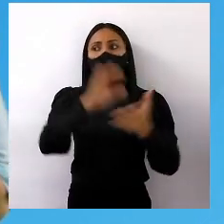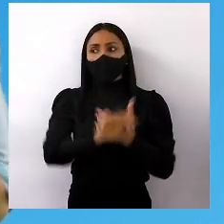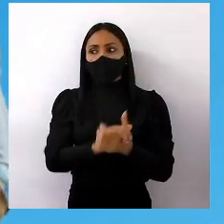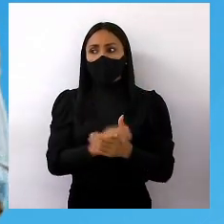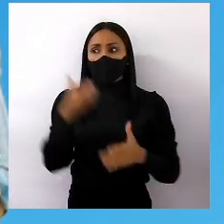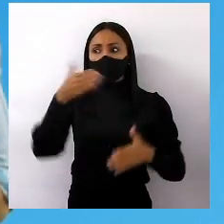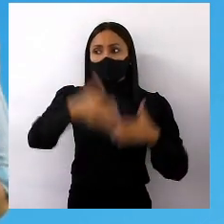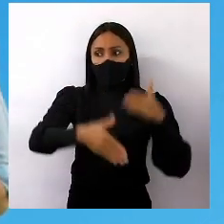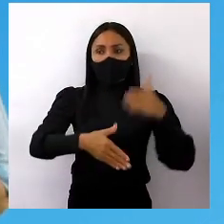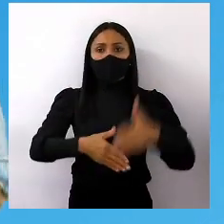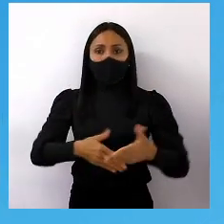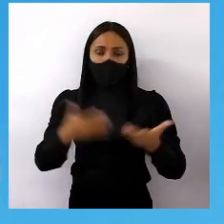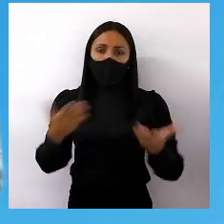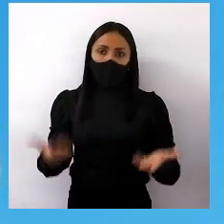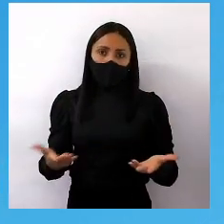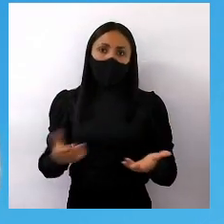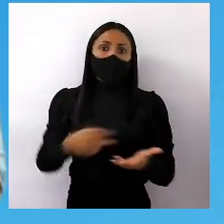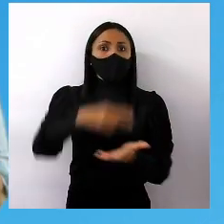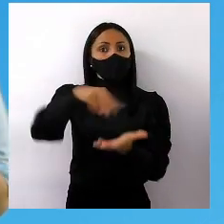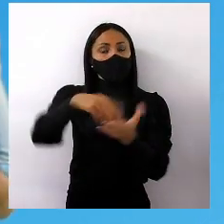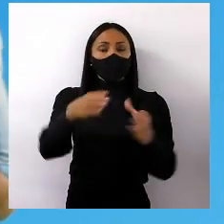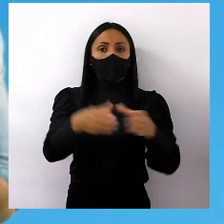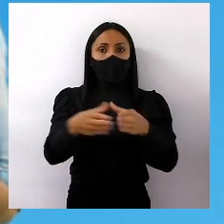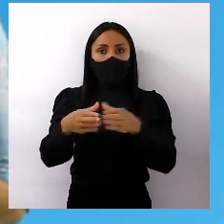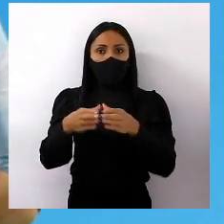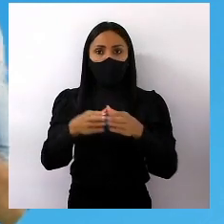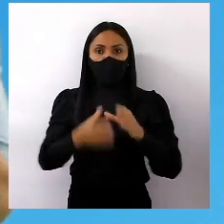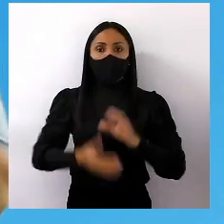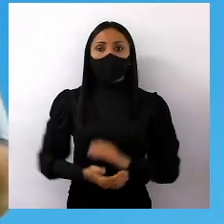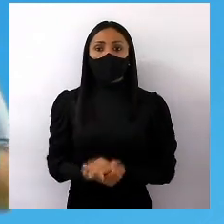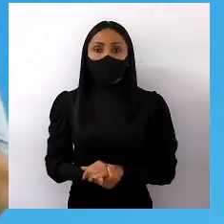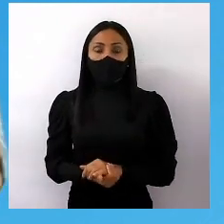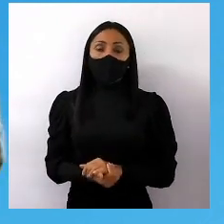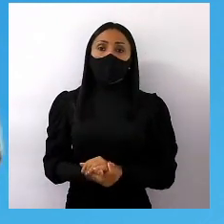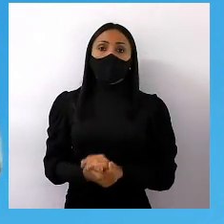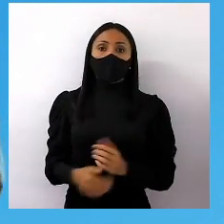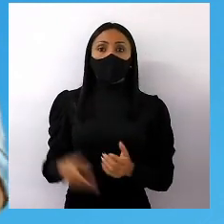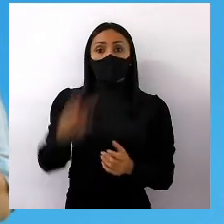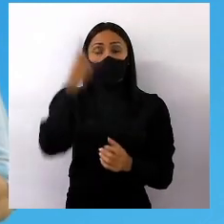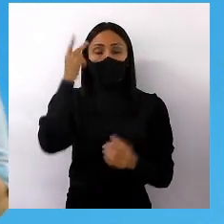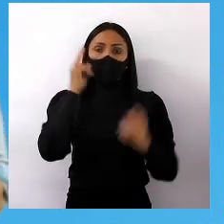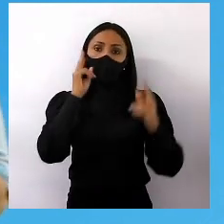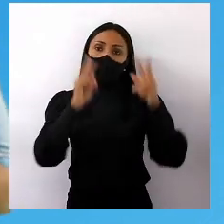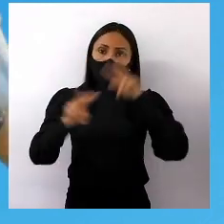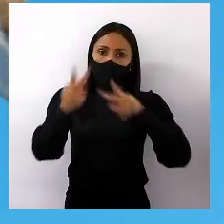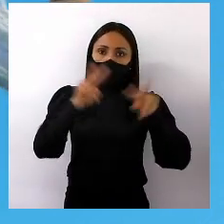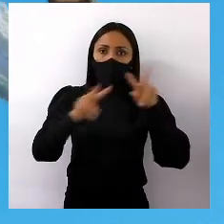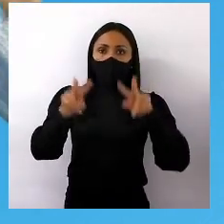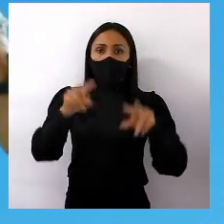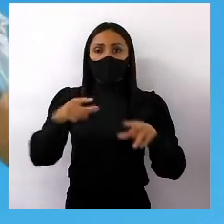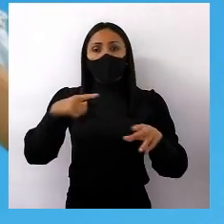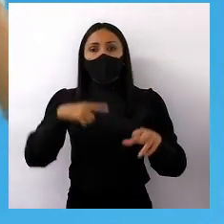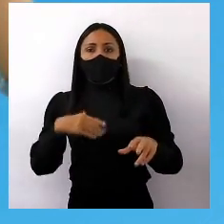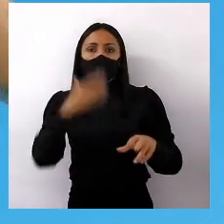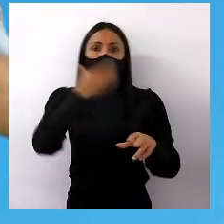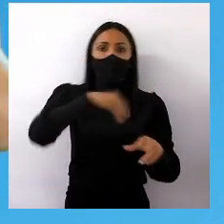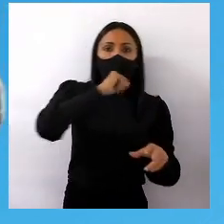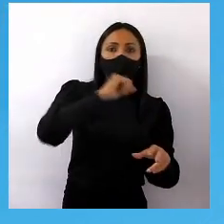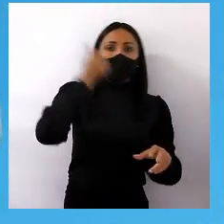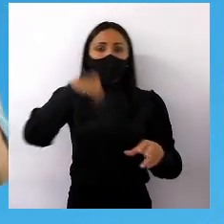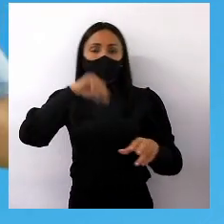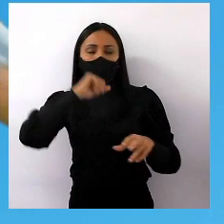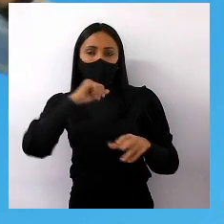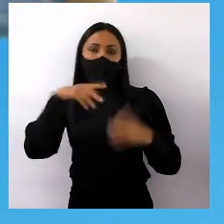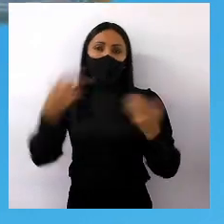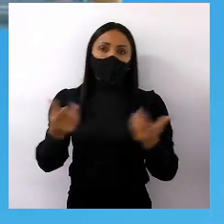balé, uma das componentes do Balé Popular do Recife, mas eu garanto que muita gente está aí assistindo a aula, vai ter um pai, uma mãe ou irmão que conhece